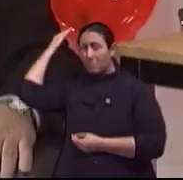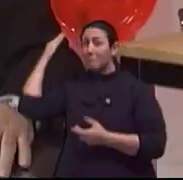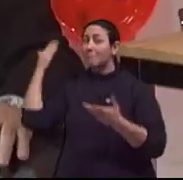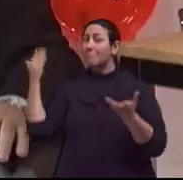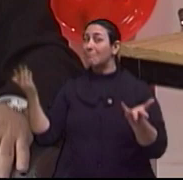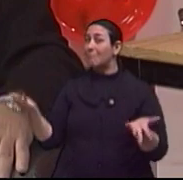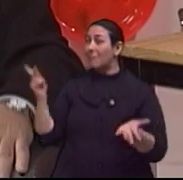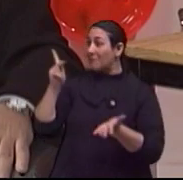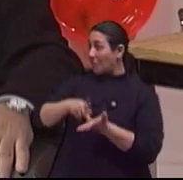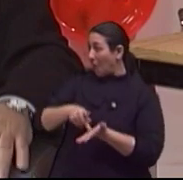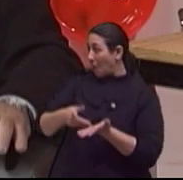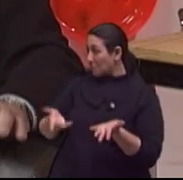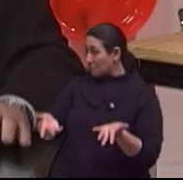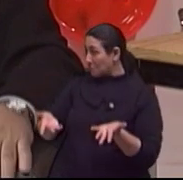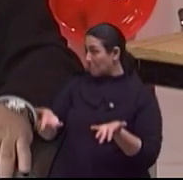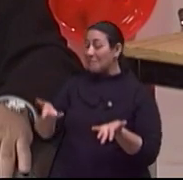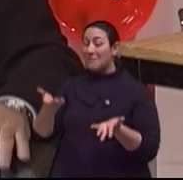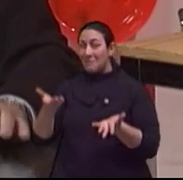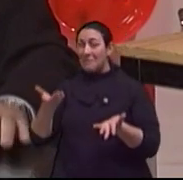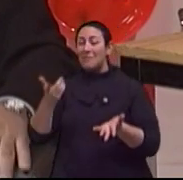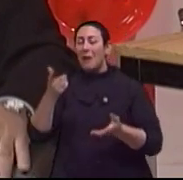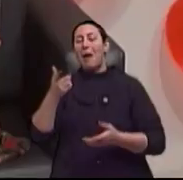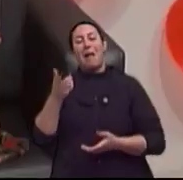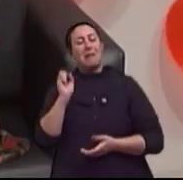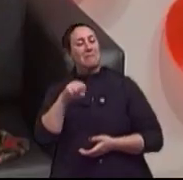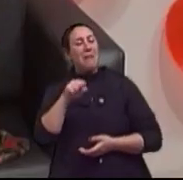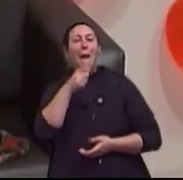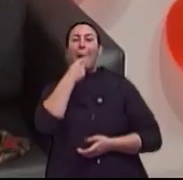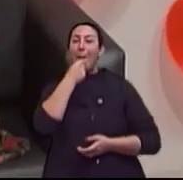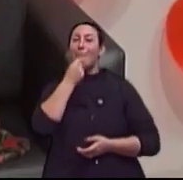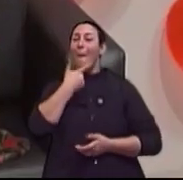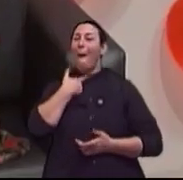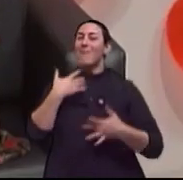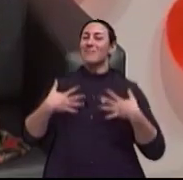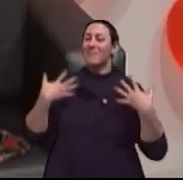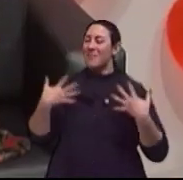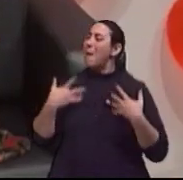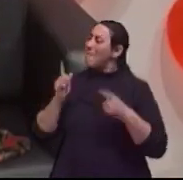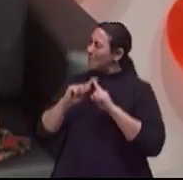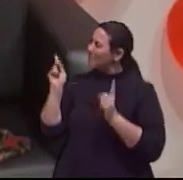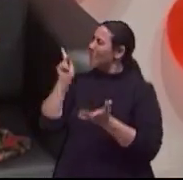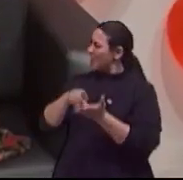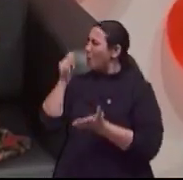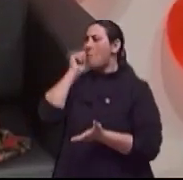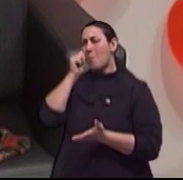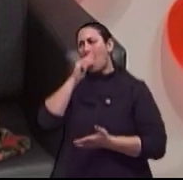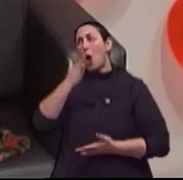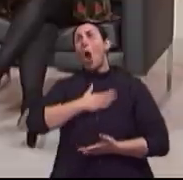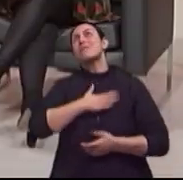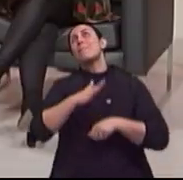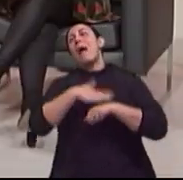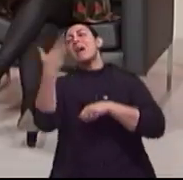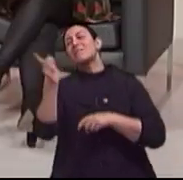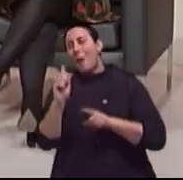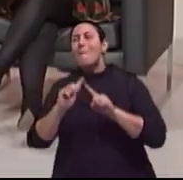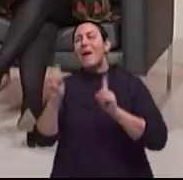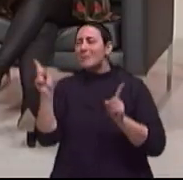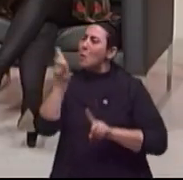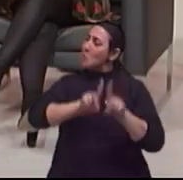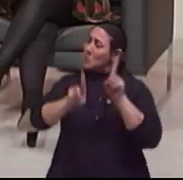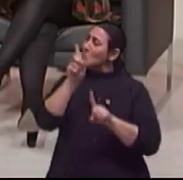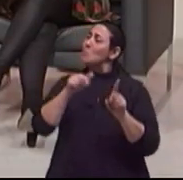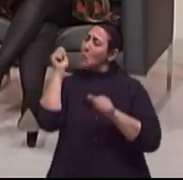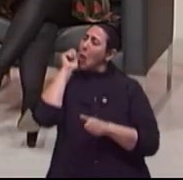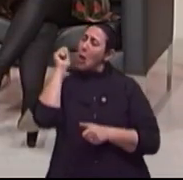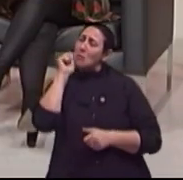já é um consolo né já é um consolo eu não diria que gostam mais mas elas também gostam de careca né a gente gosta não é não é